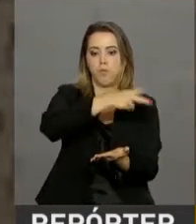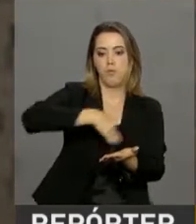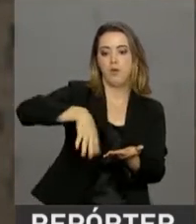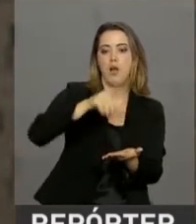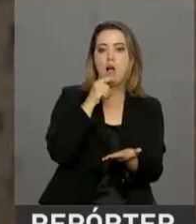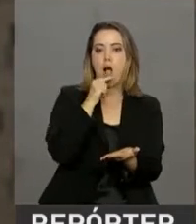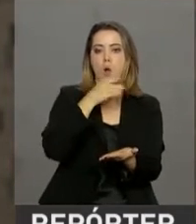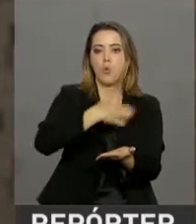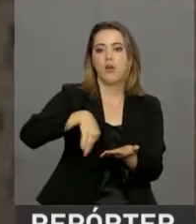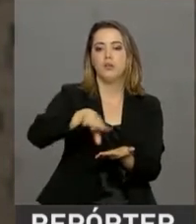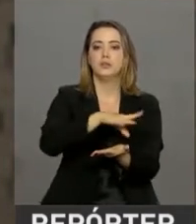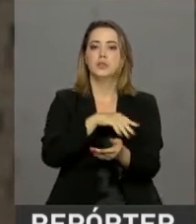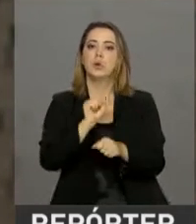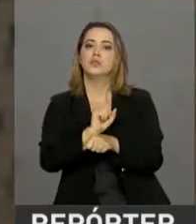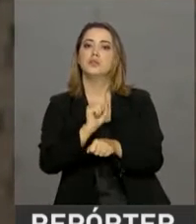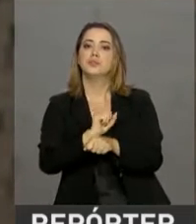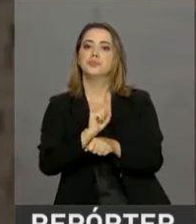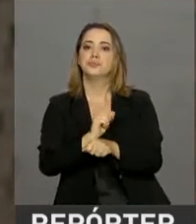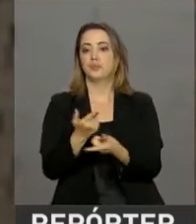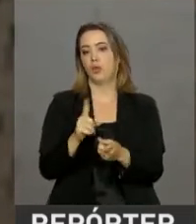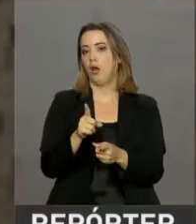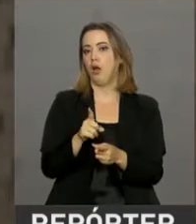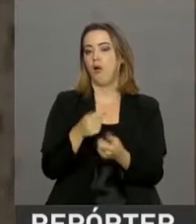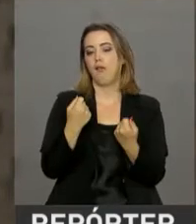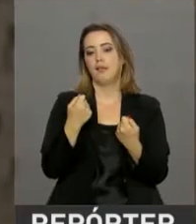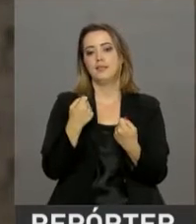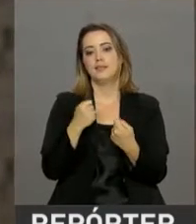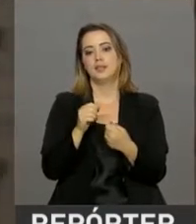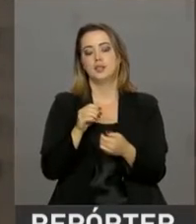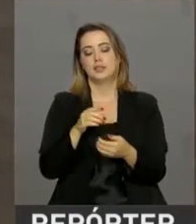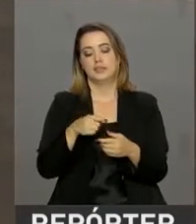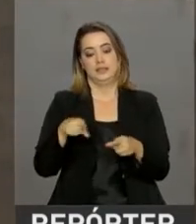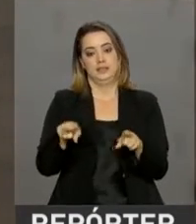doméstico no chão e